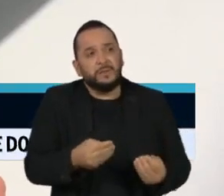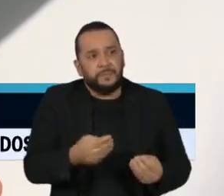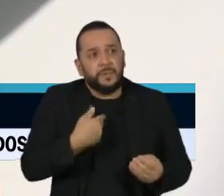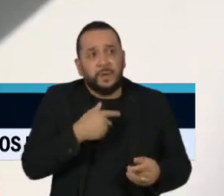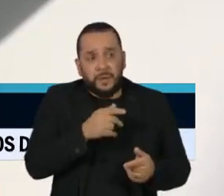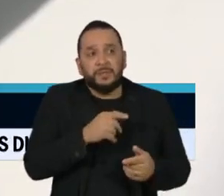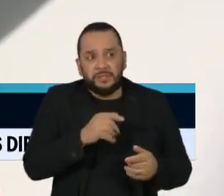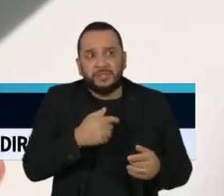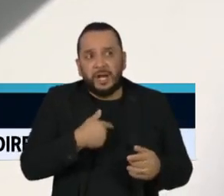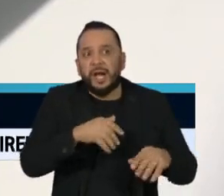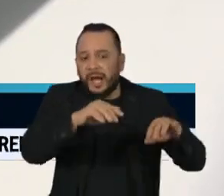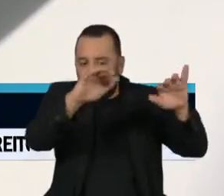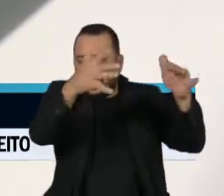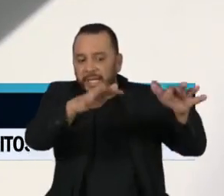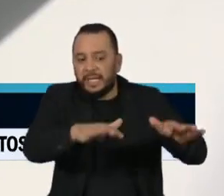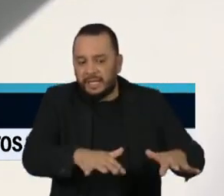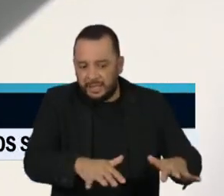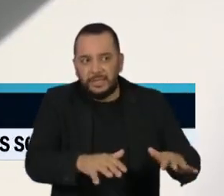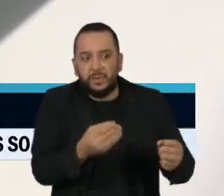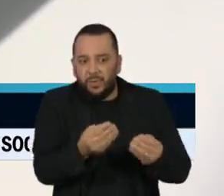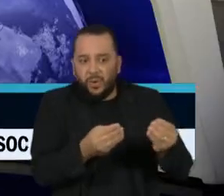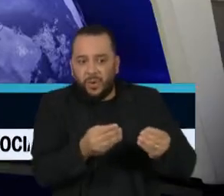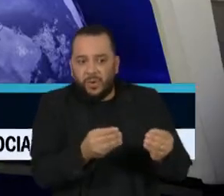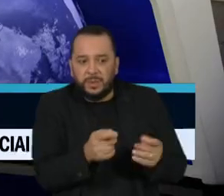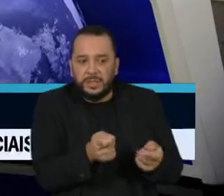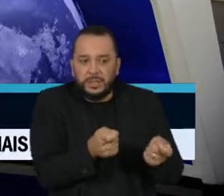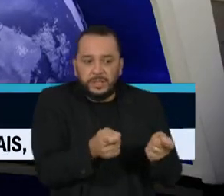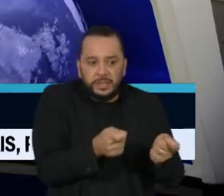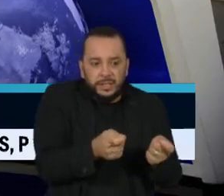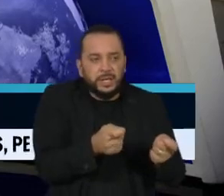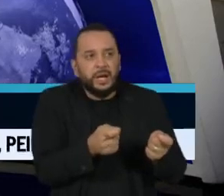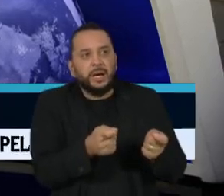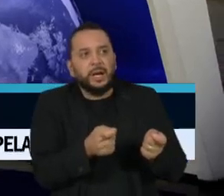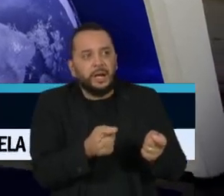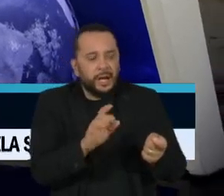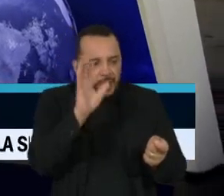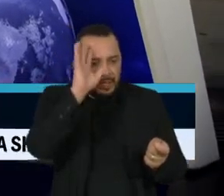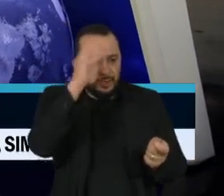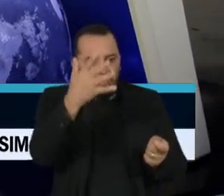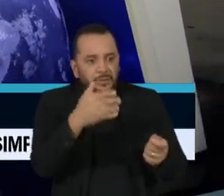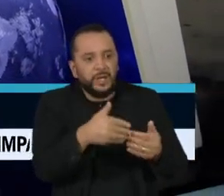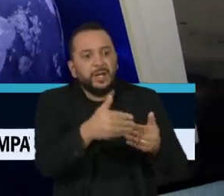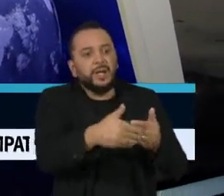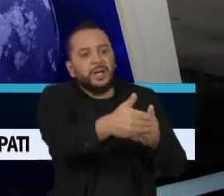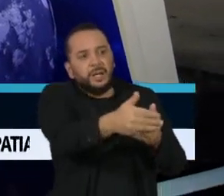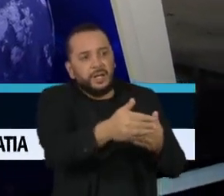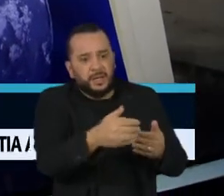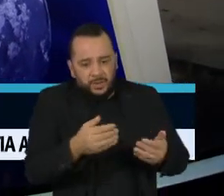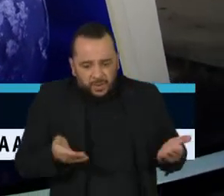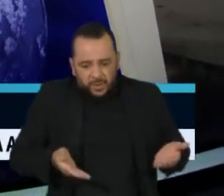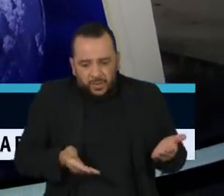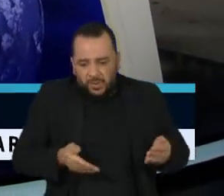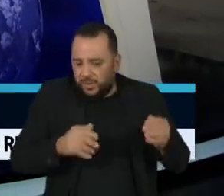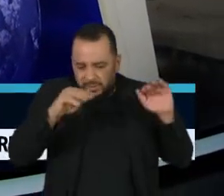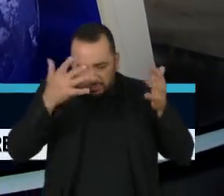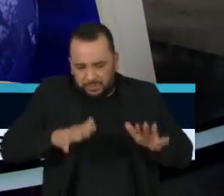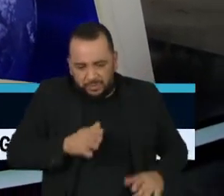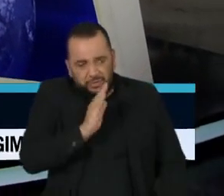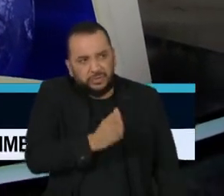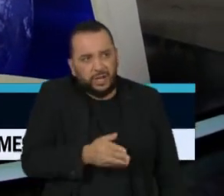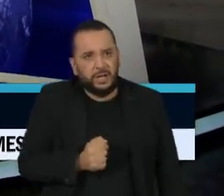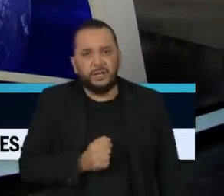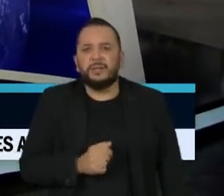da crise que vem pela frente e não da crise atual como economista você está pessimista ou otimista com o futuro